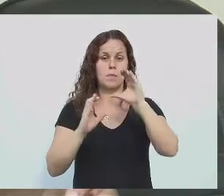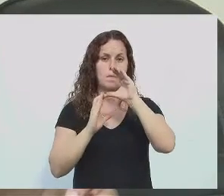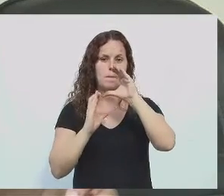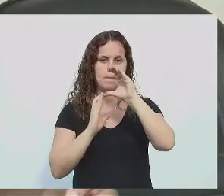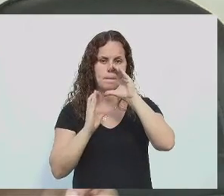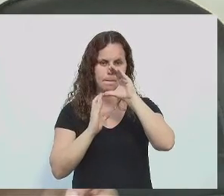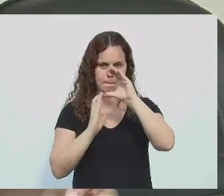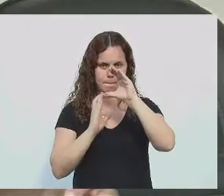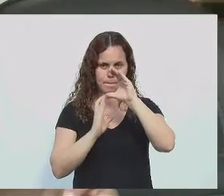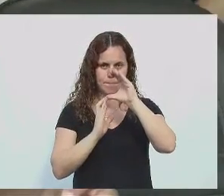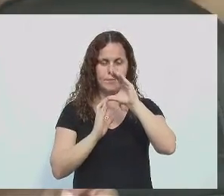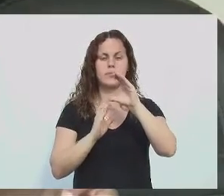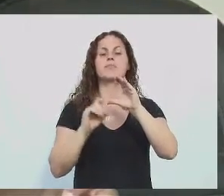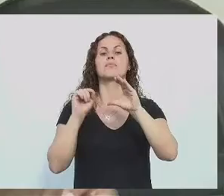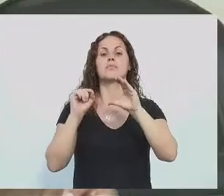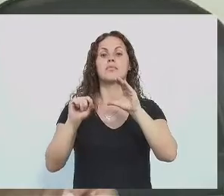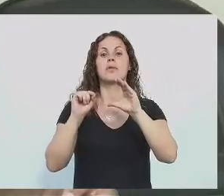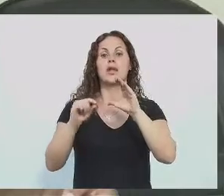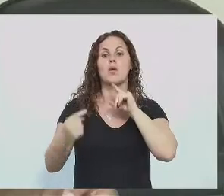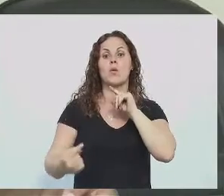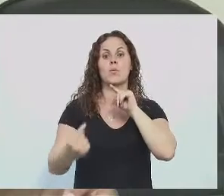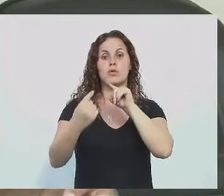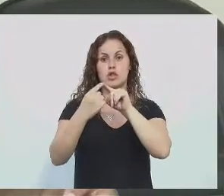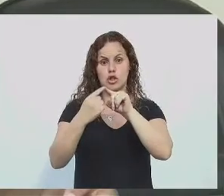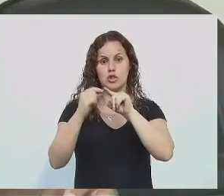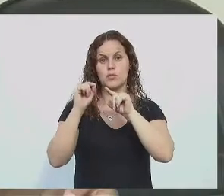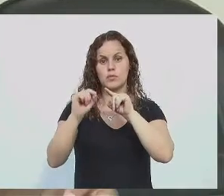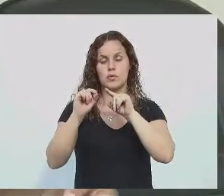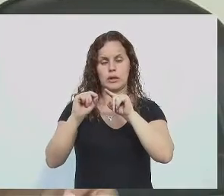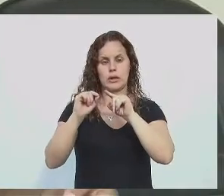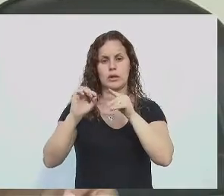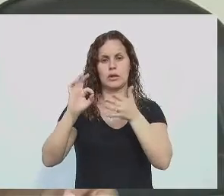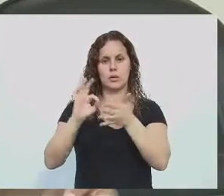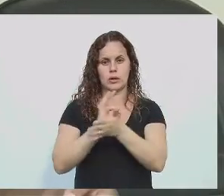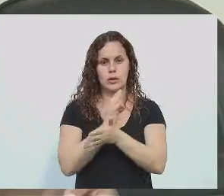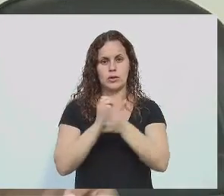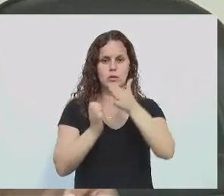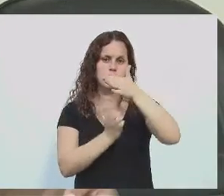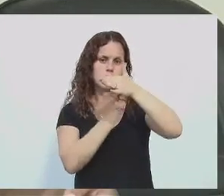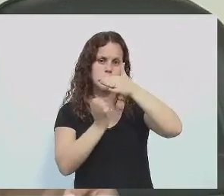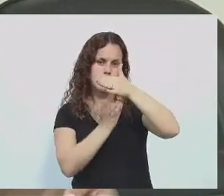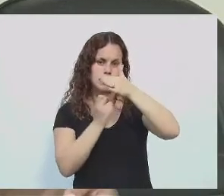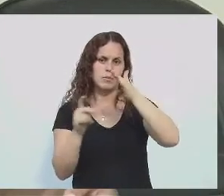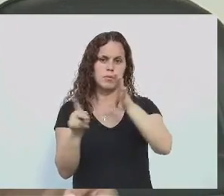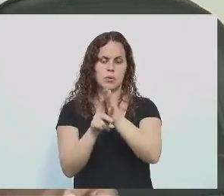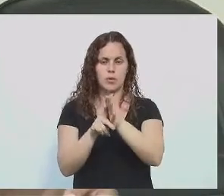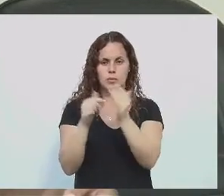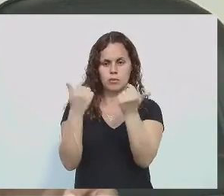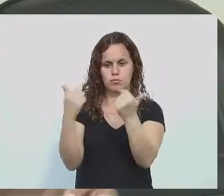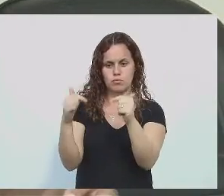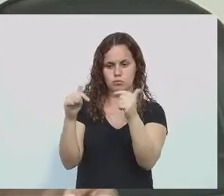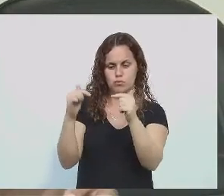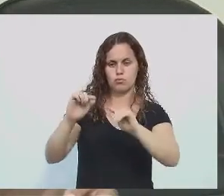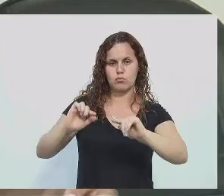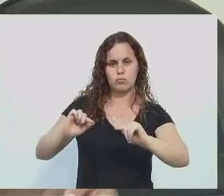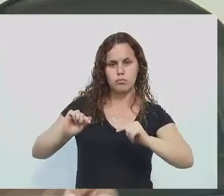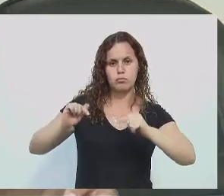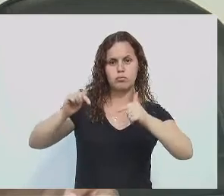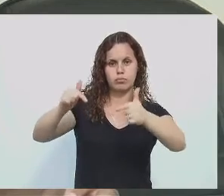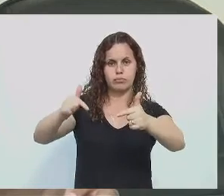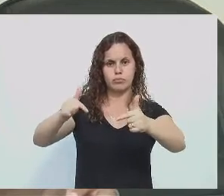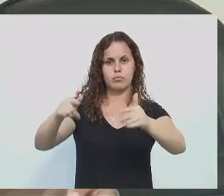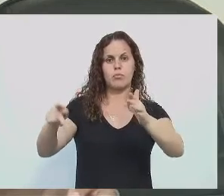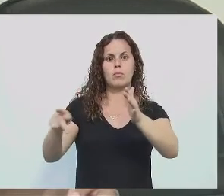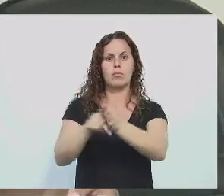Esgoto, SAAE, que tem por objetivo a contratação de empresa para execução de serviços de